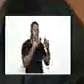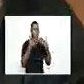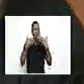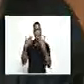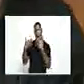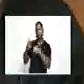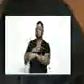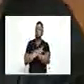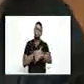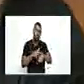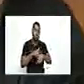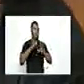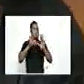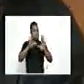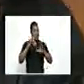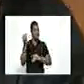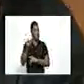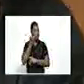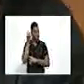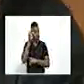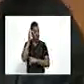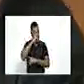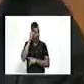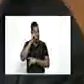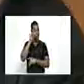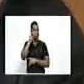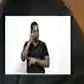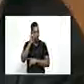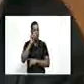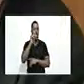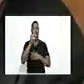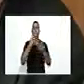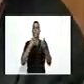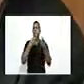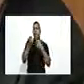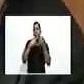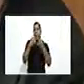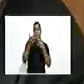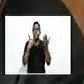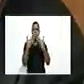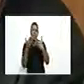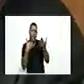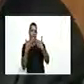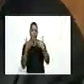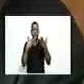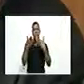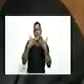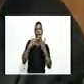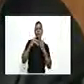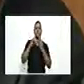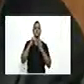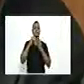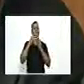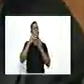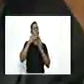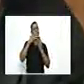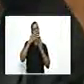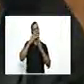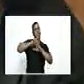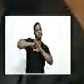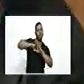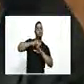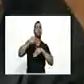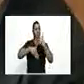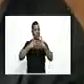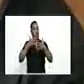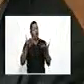quero só lembrá-los que a pauta toda de negociação ela foi literalmente fatiada aqui houve sim